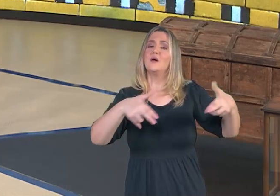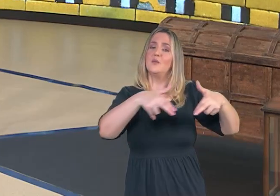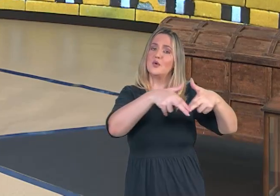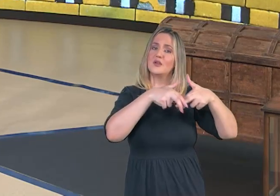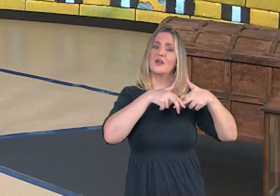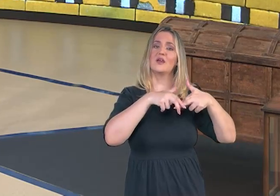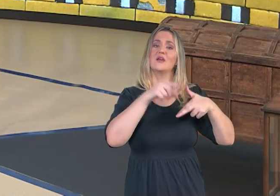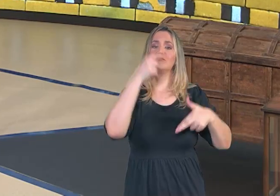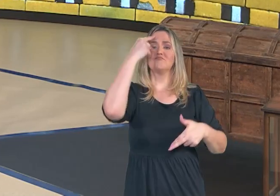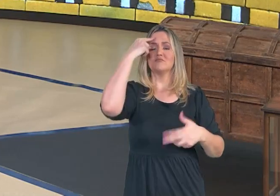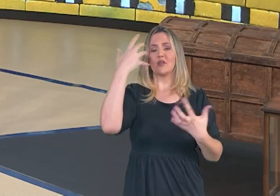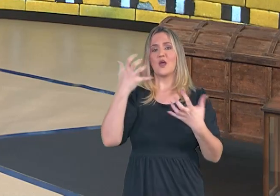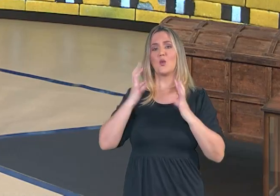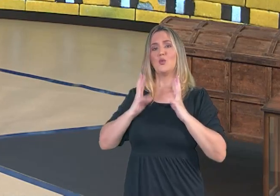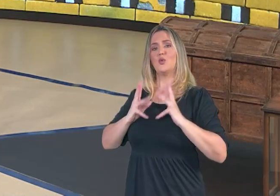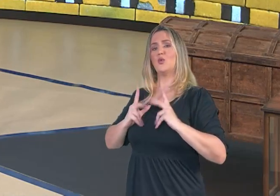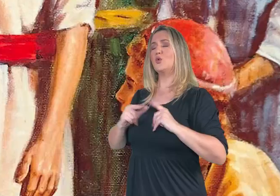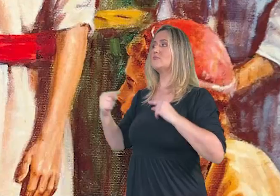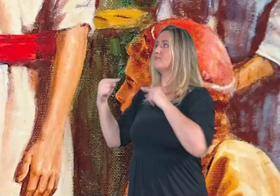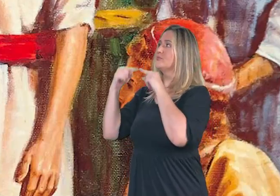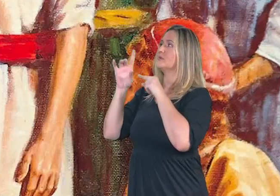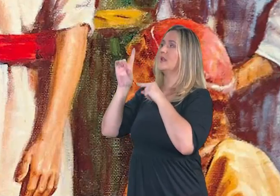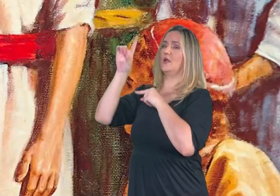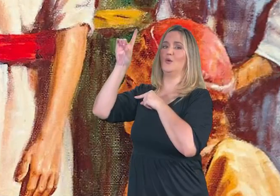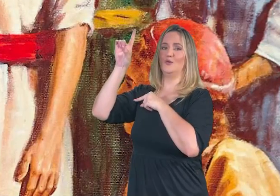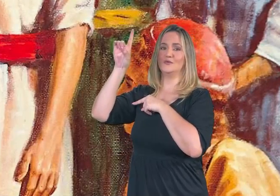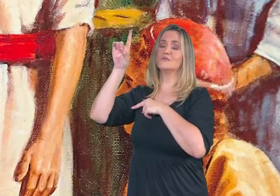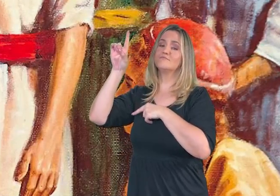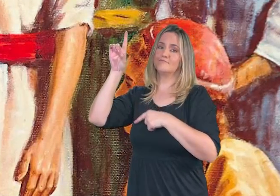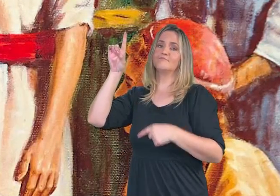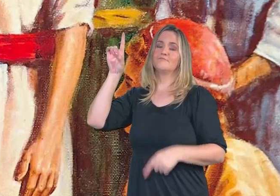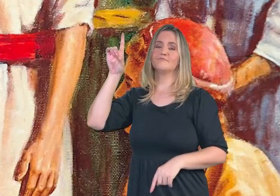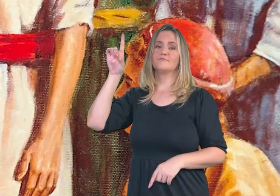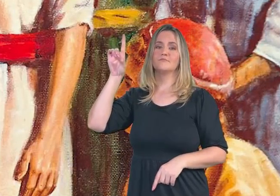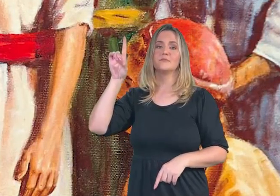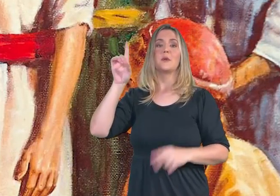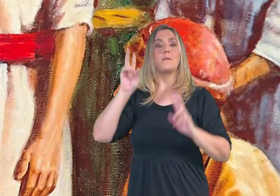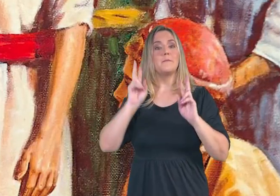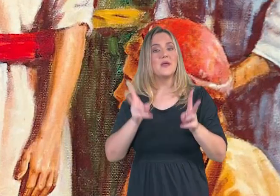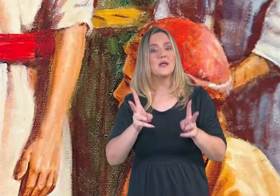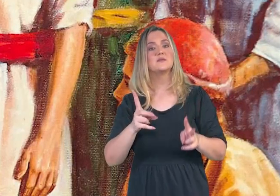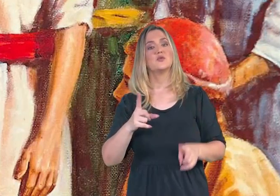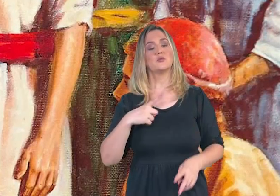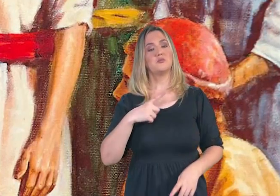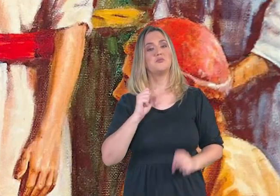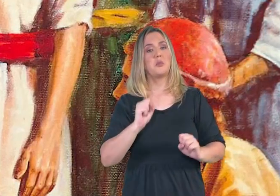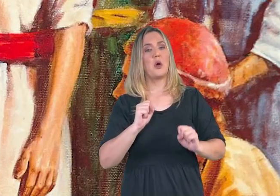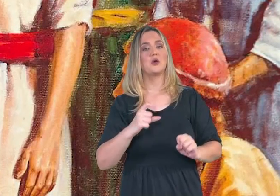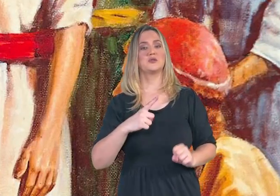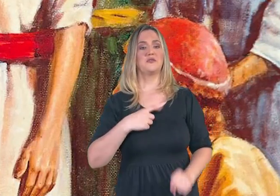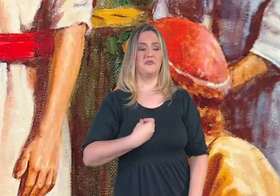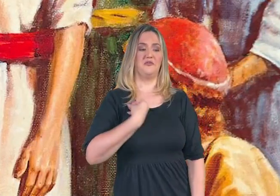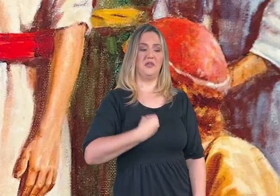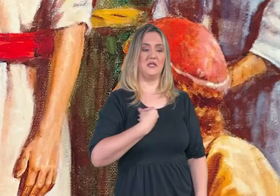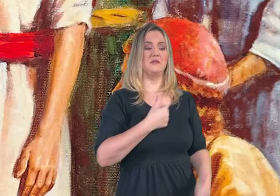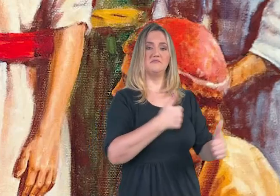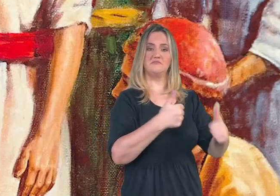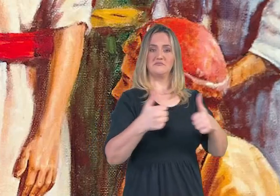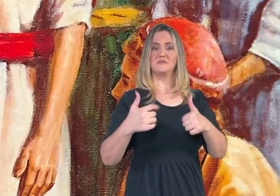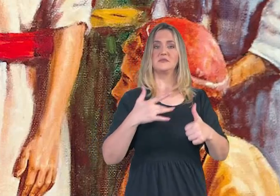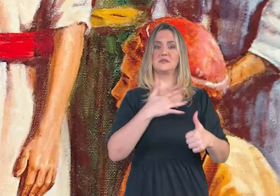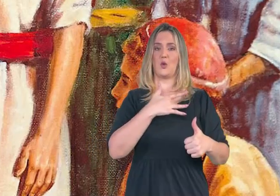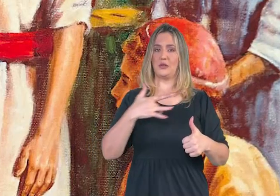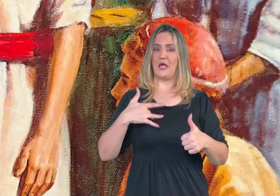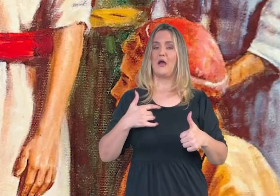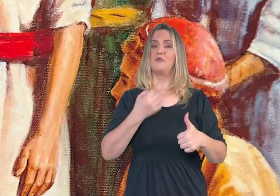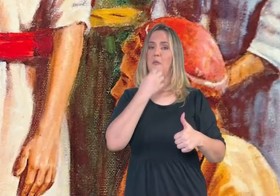de piedade e pureza religiosa. Ou seja, embora os princípios de um viver saudável possam estar inseridos